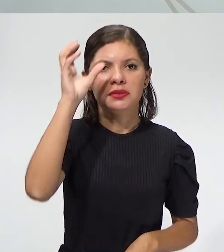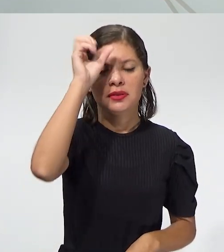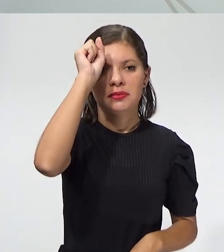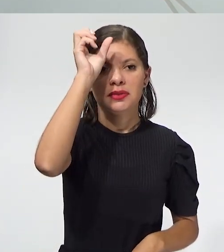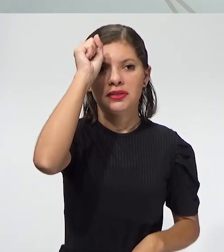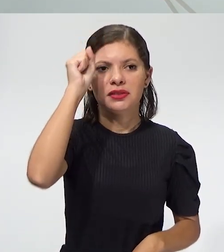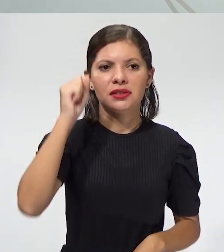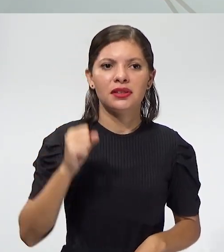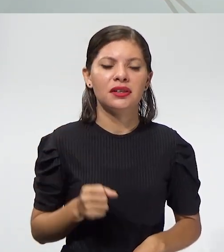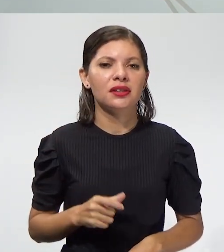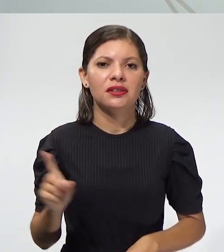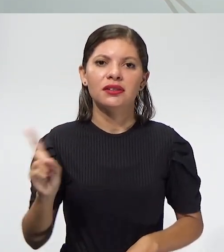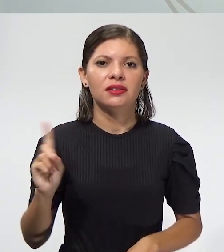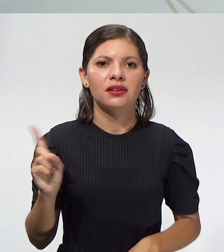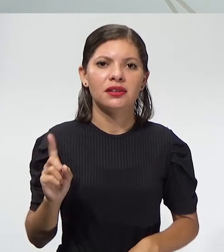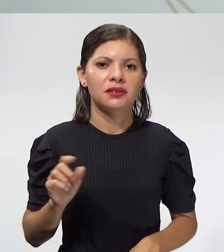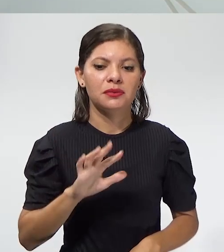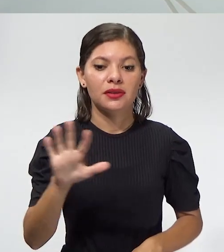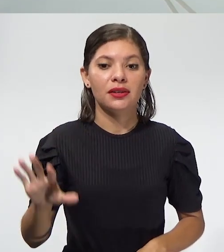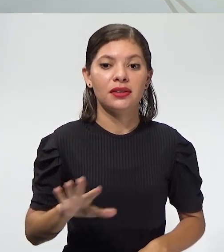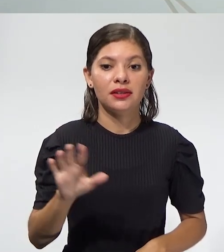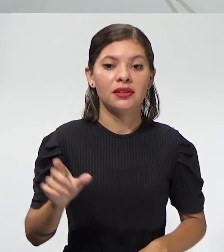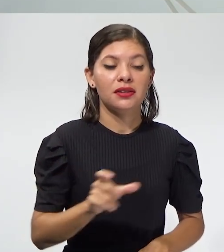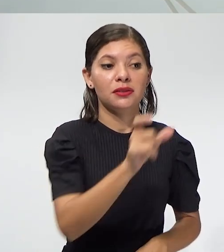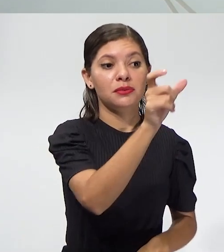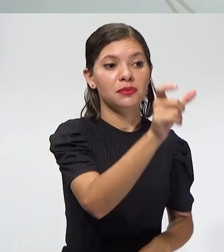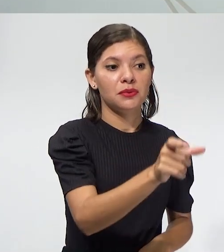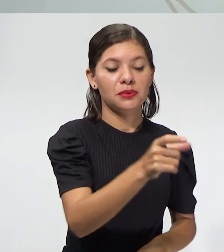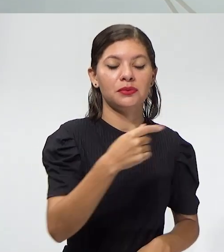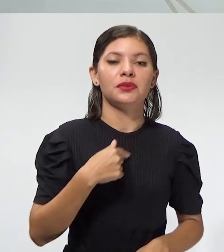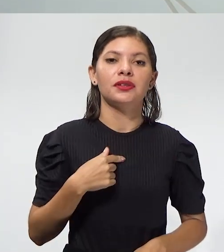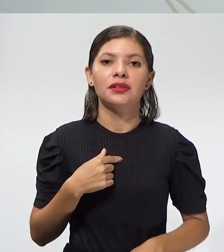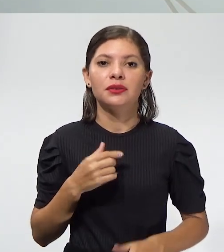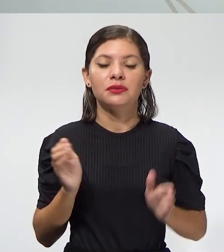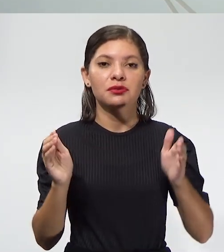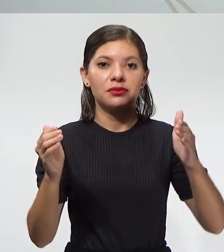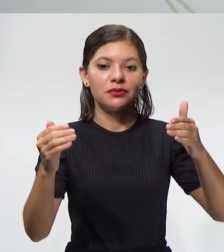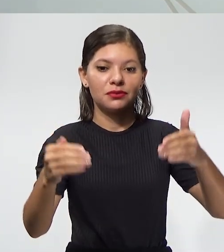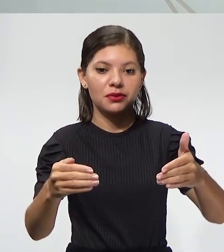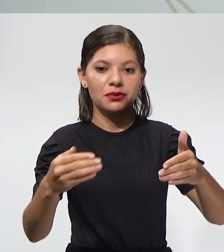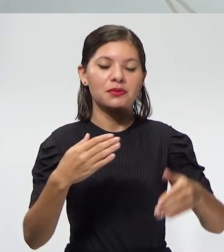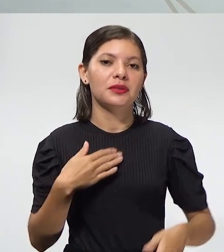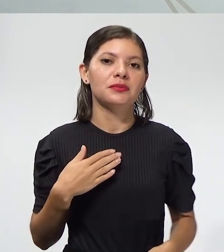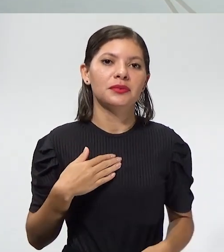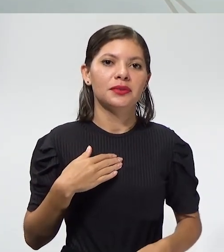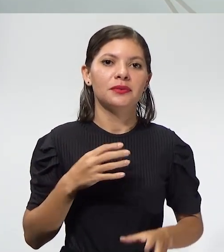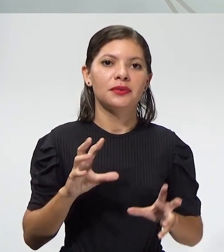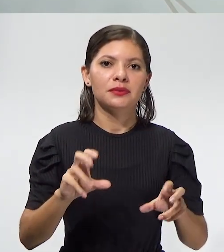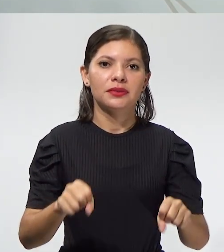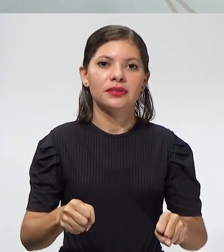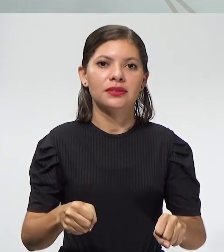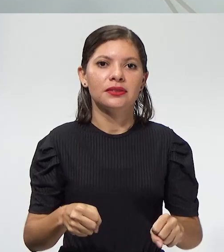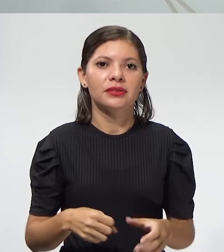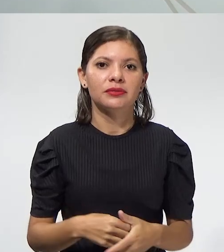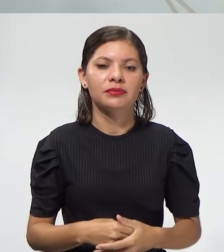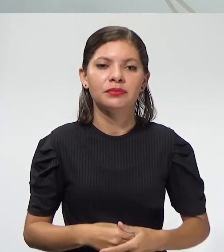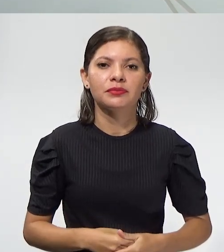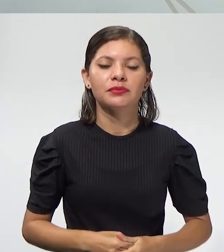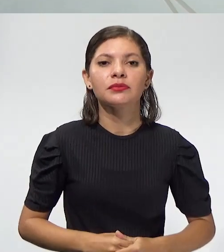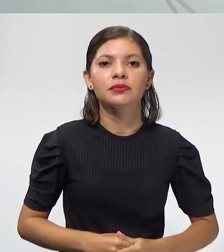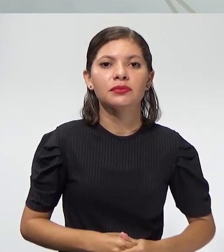aprendo muito, não me esforço muito para entender a área do outro. Eu sou especialista, então a multidisciplinaridade já está envolvida